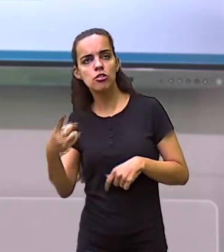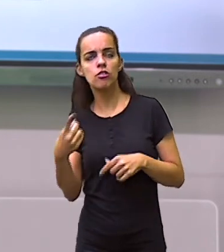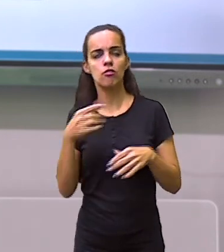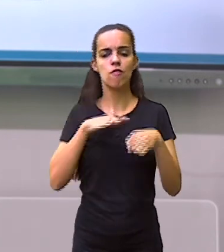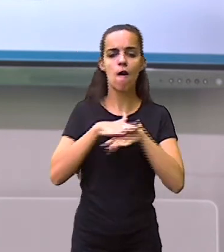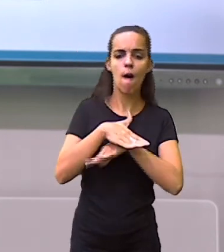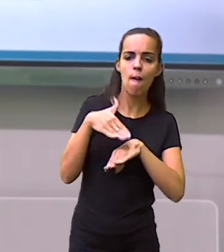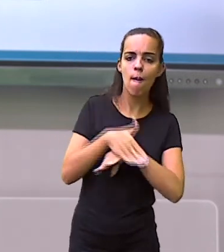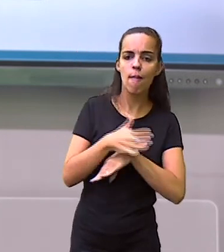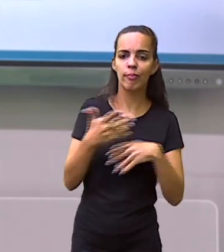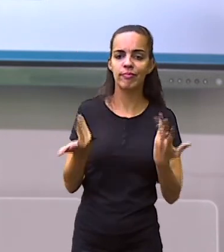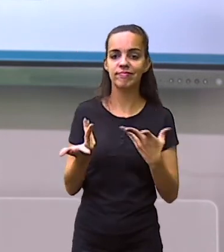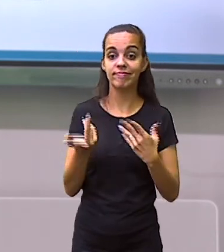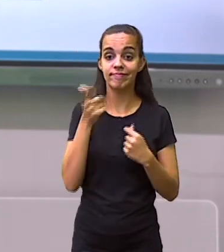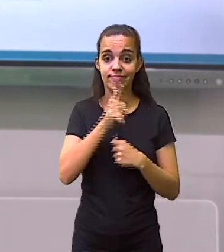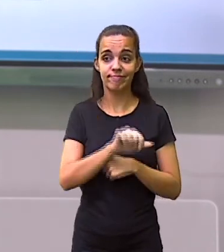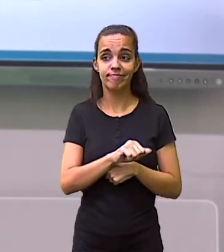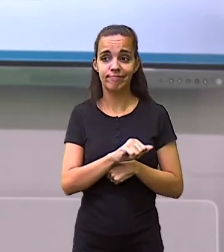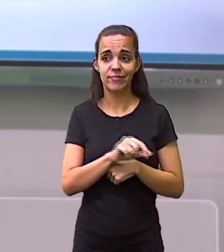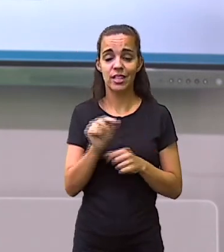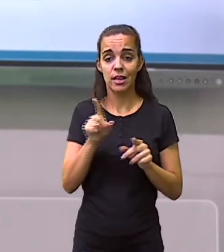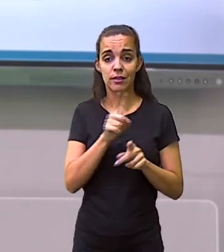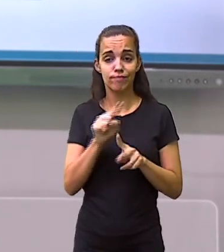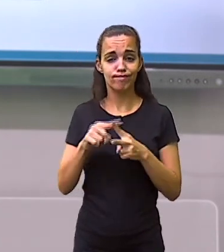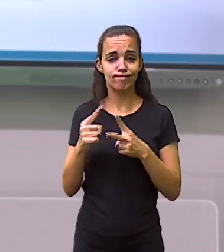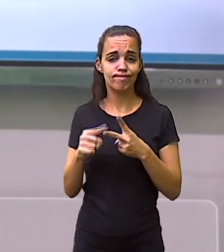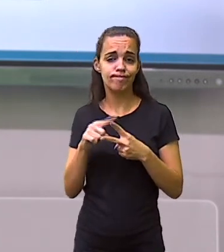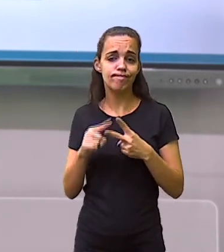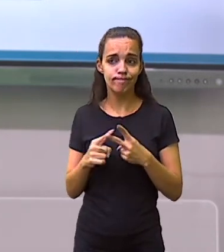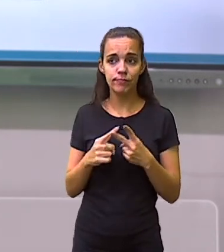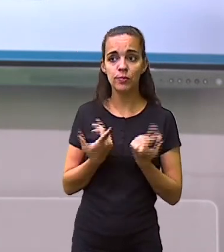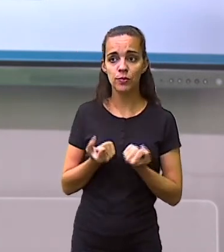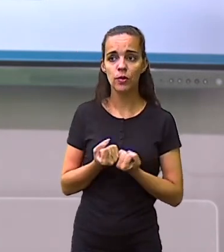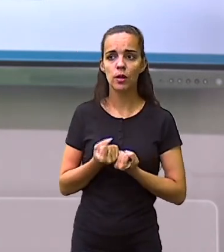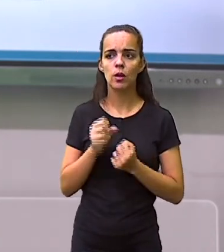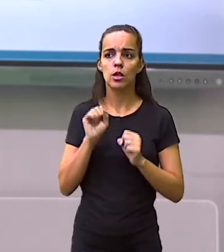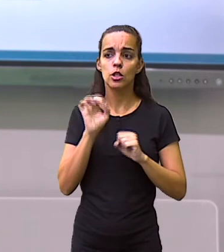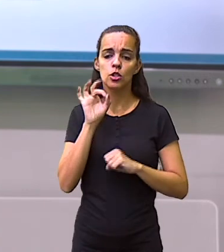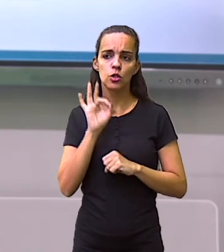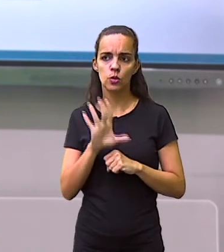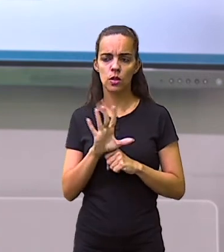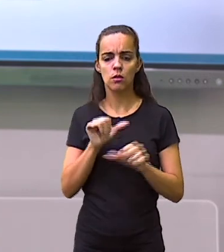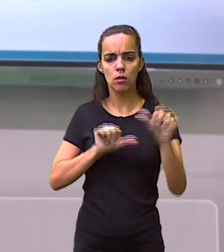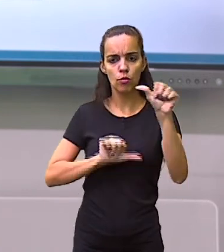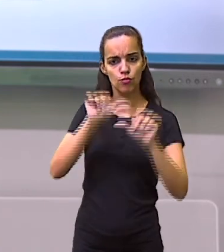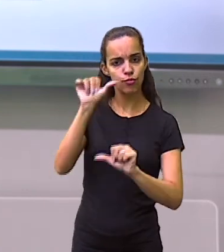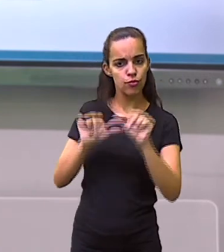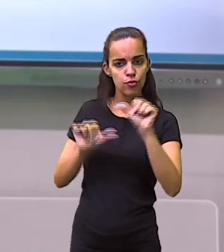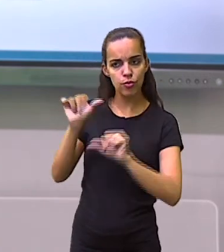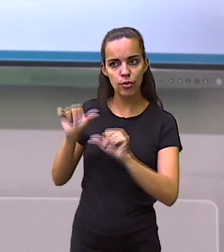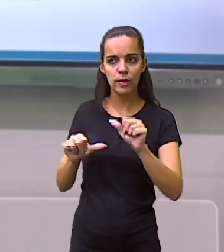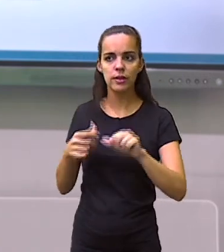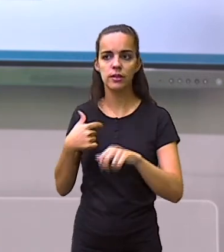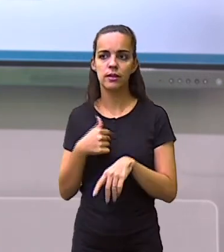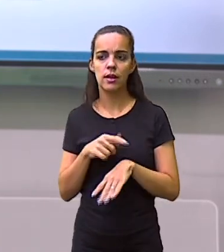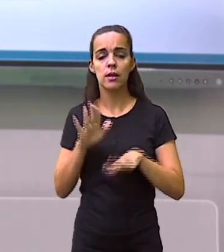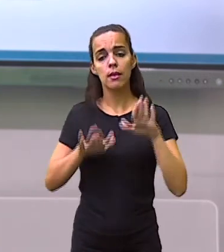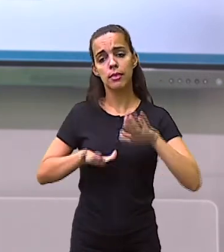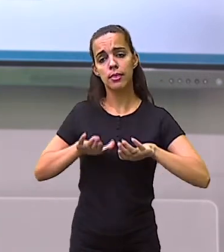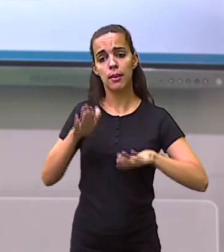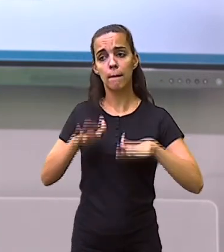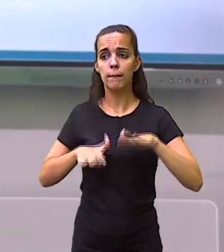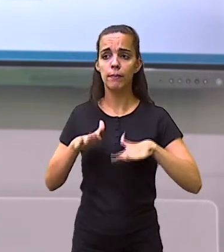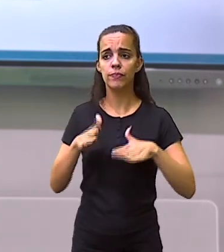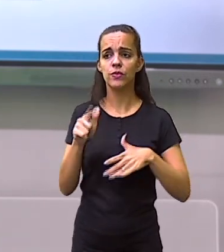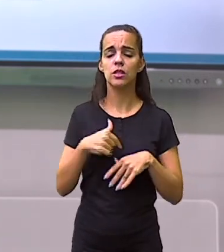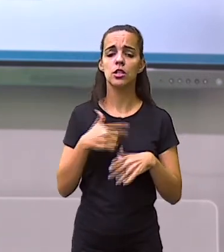da noite e que são distintos. Ou seja, sofrem alterações a depender de